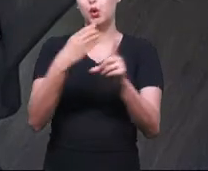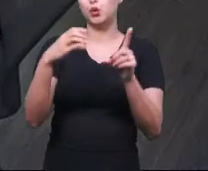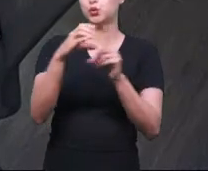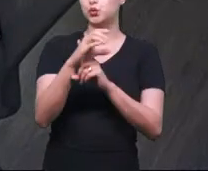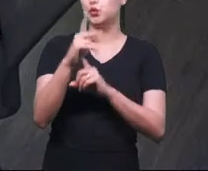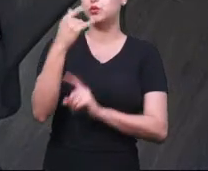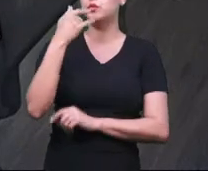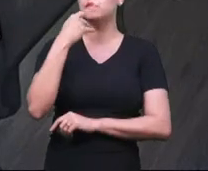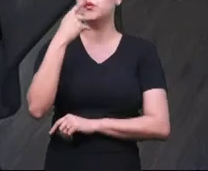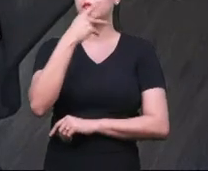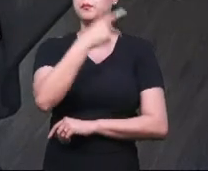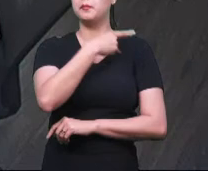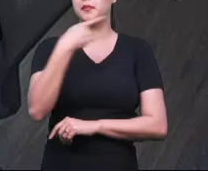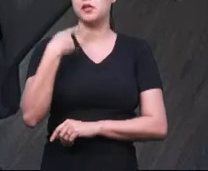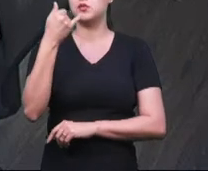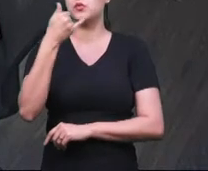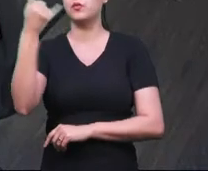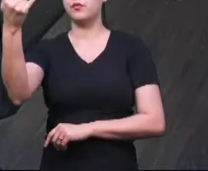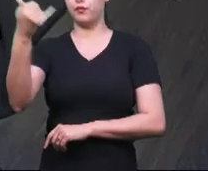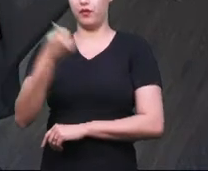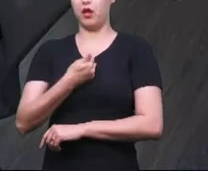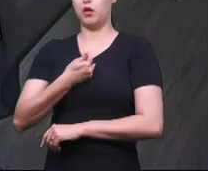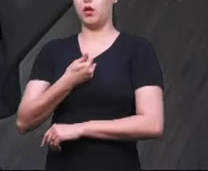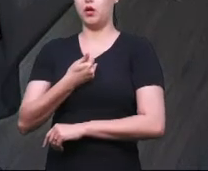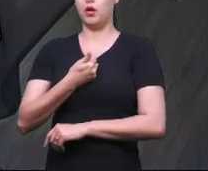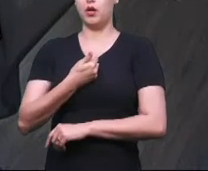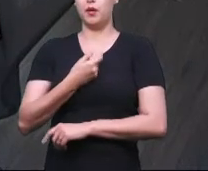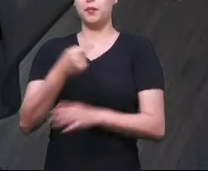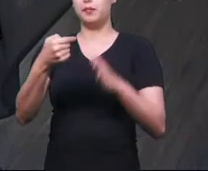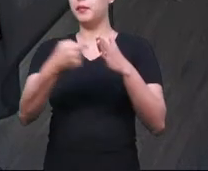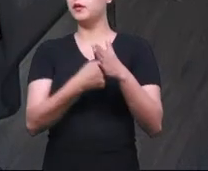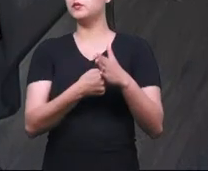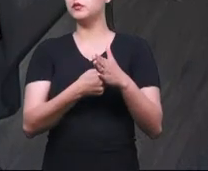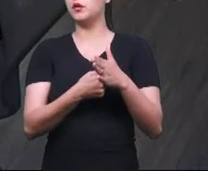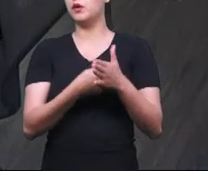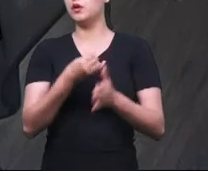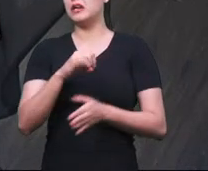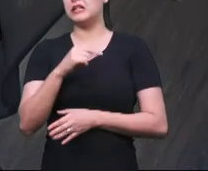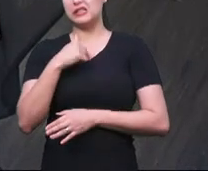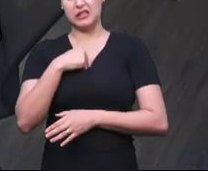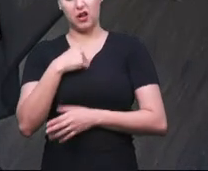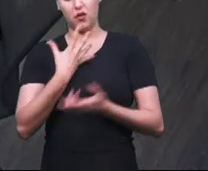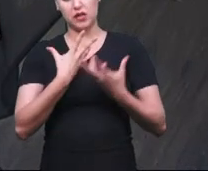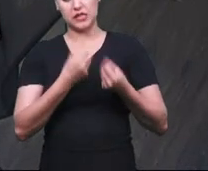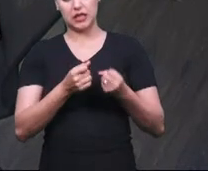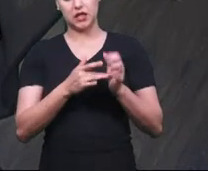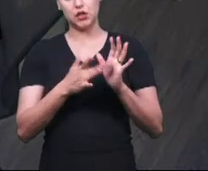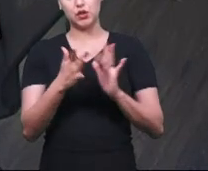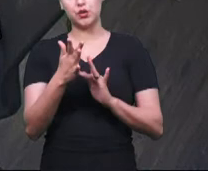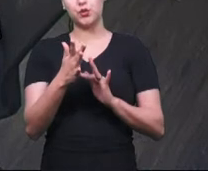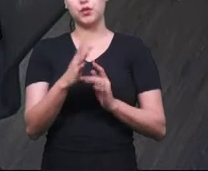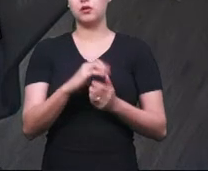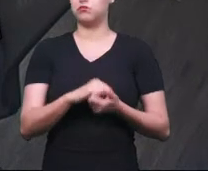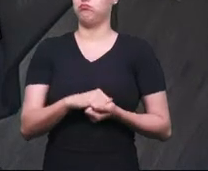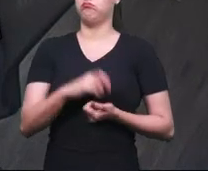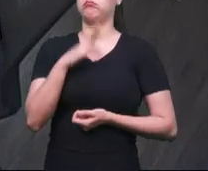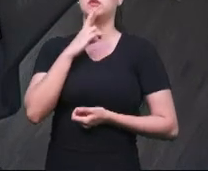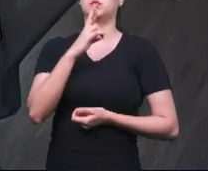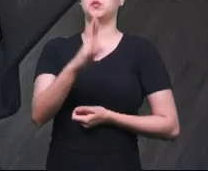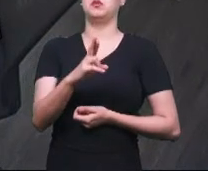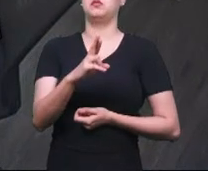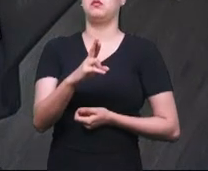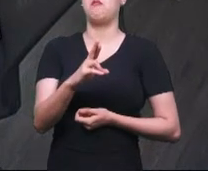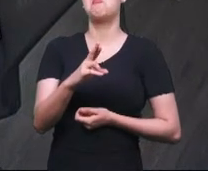mim e me perguntou se eu queria aceitar Jesus. E eu respondi para ele, falei, olha, eu